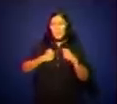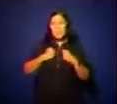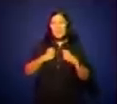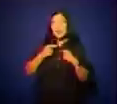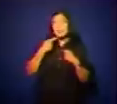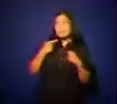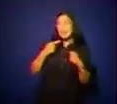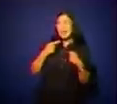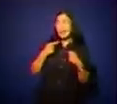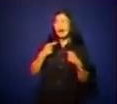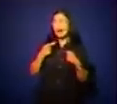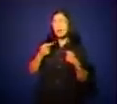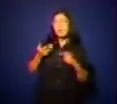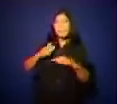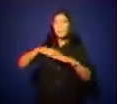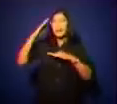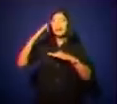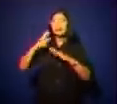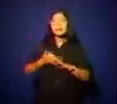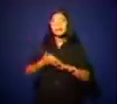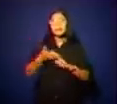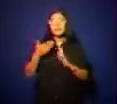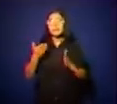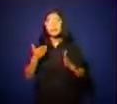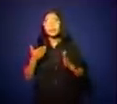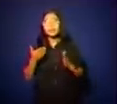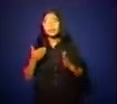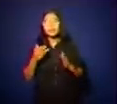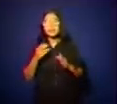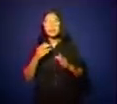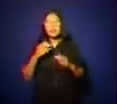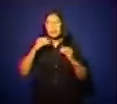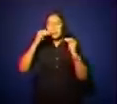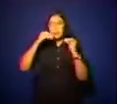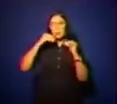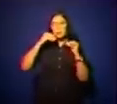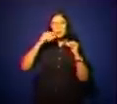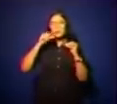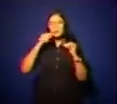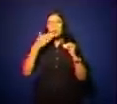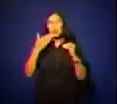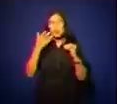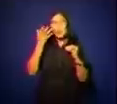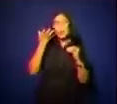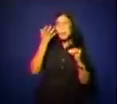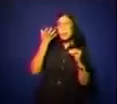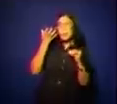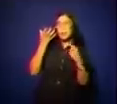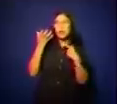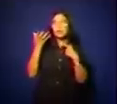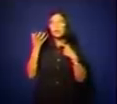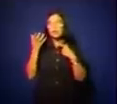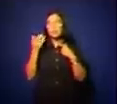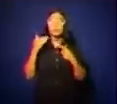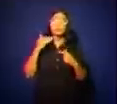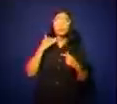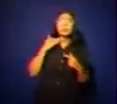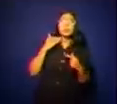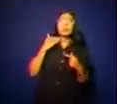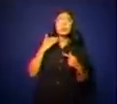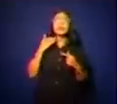causando mais ruído que acaba tornando esse desejo que eu acho que é tanto dos banqueiros